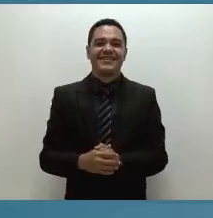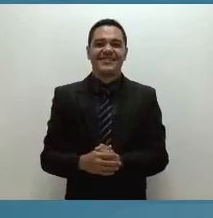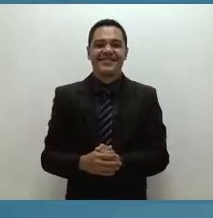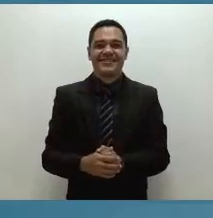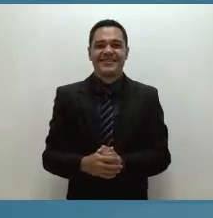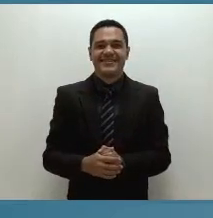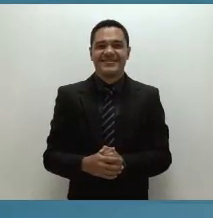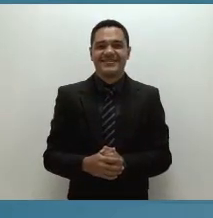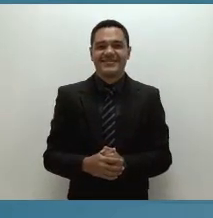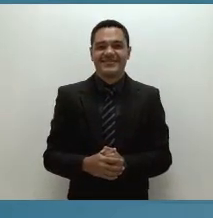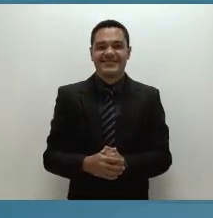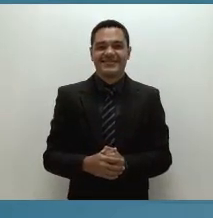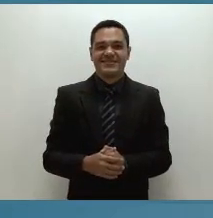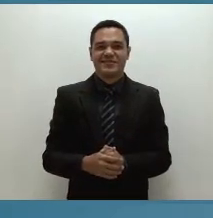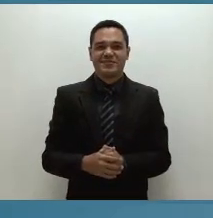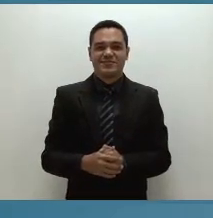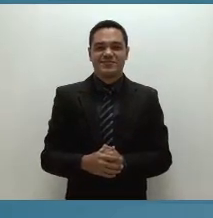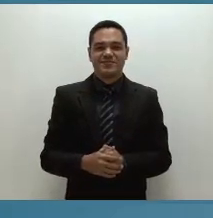respectivamente.